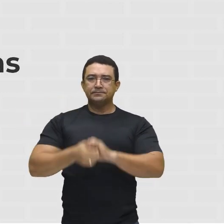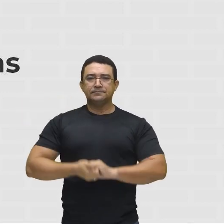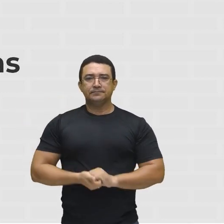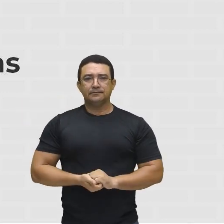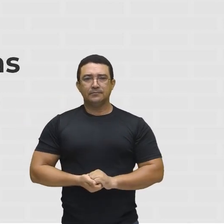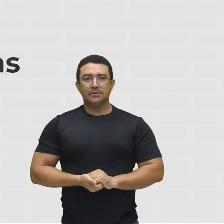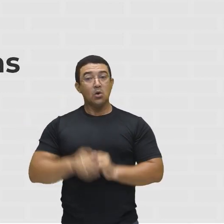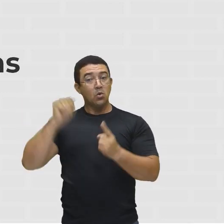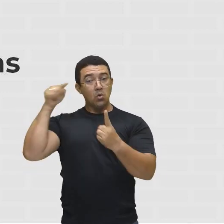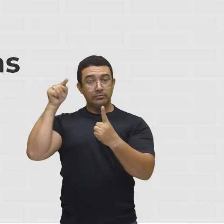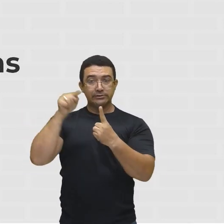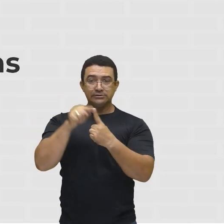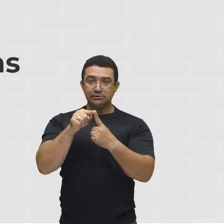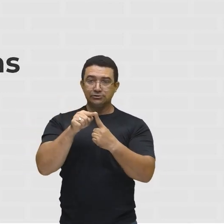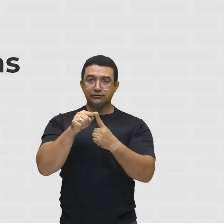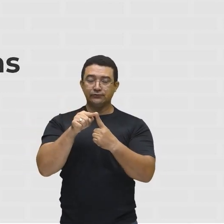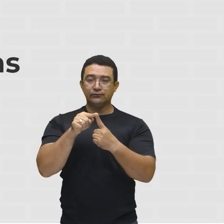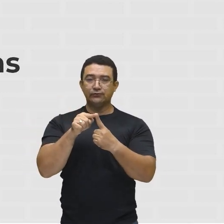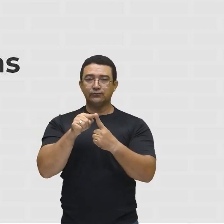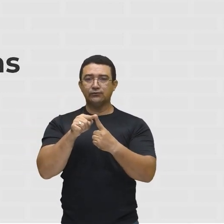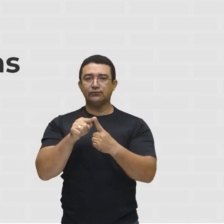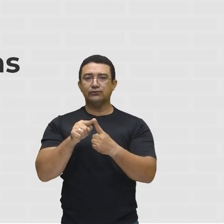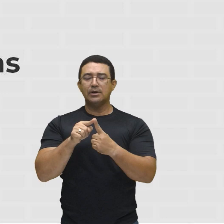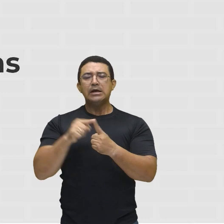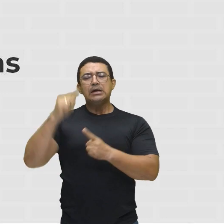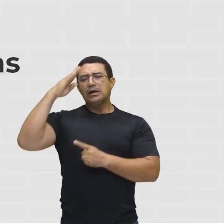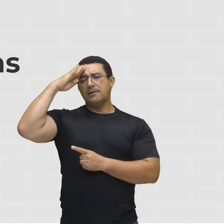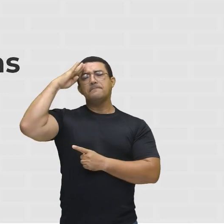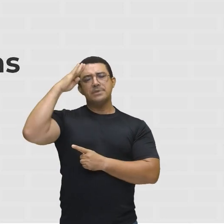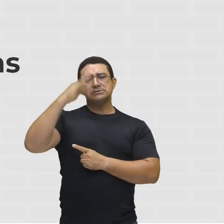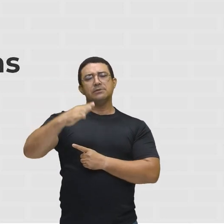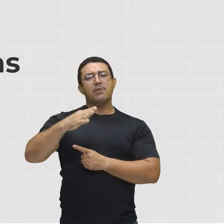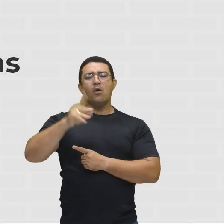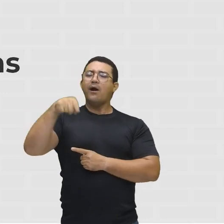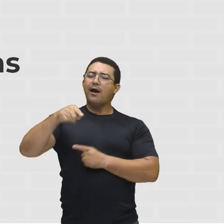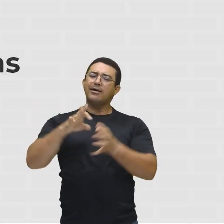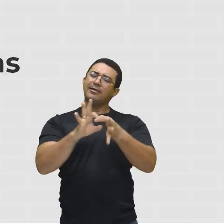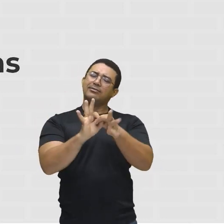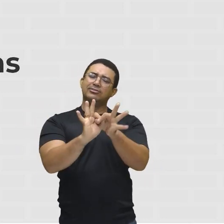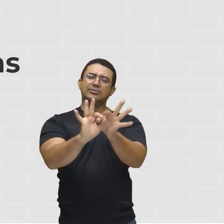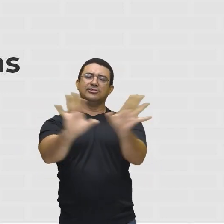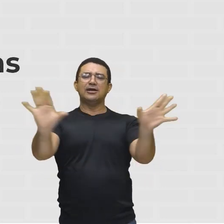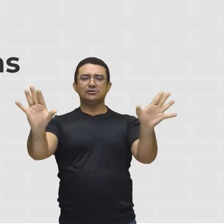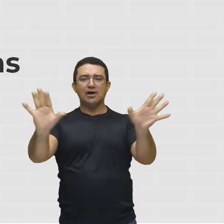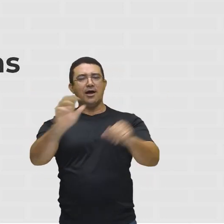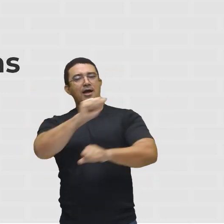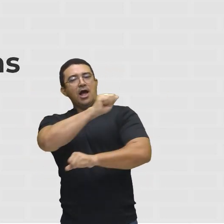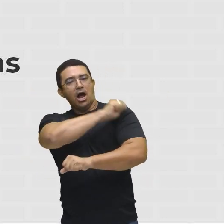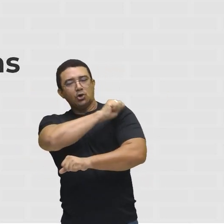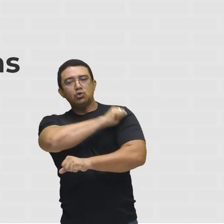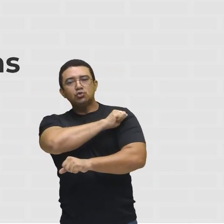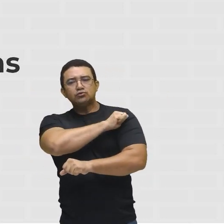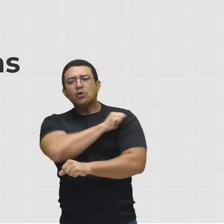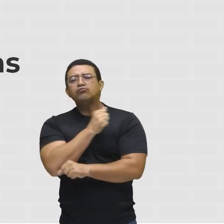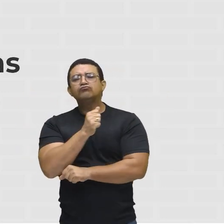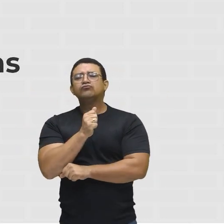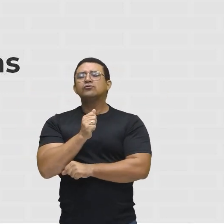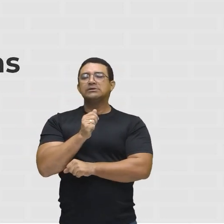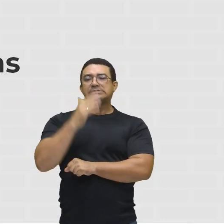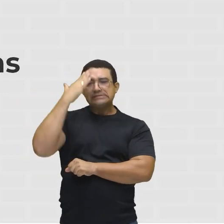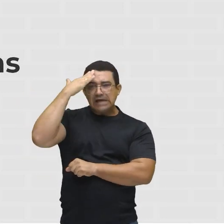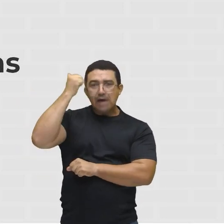o objetivo desta, né, principal é permitir que os estudantes valorizem e reconheçam